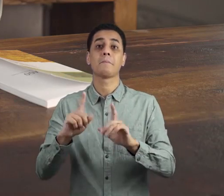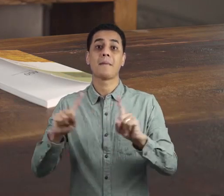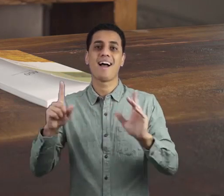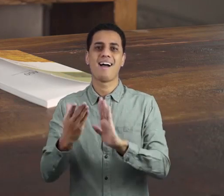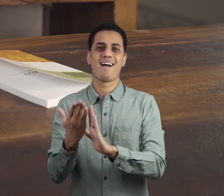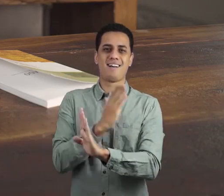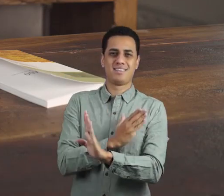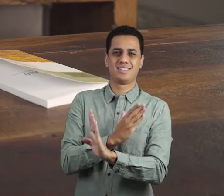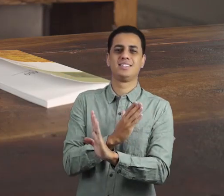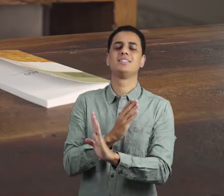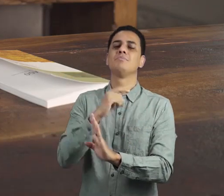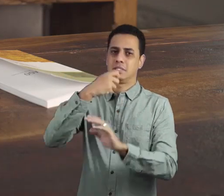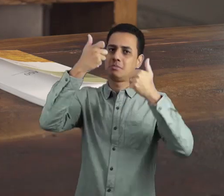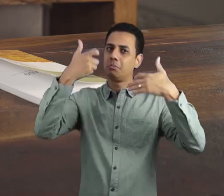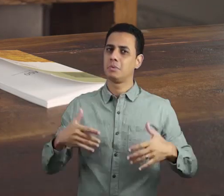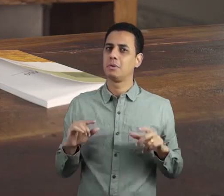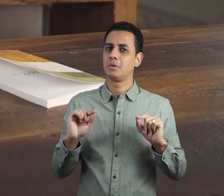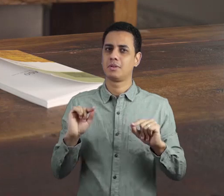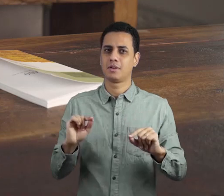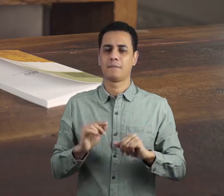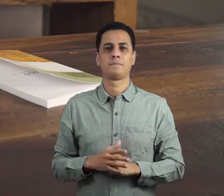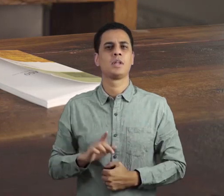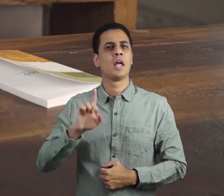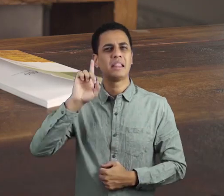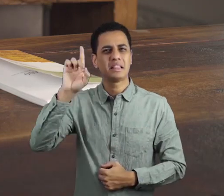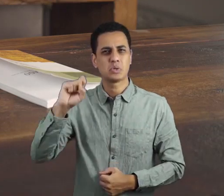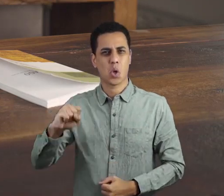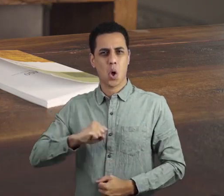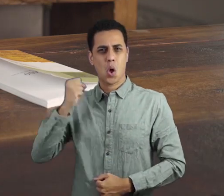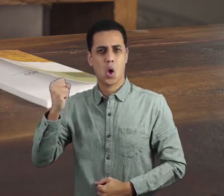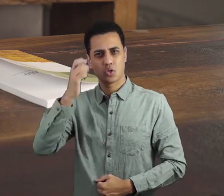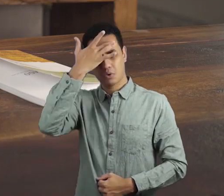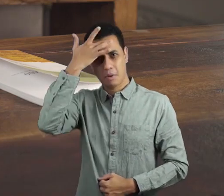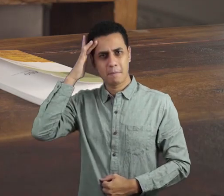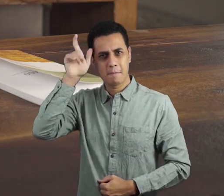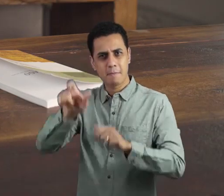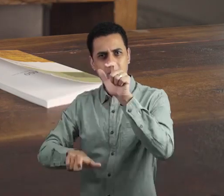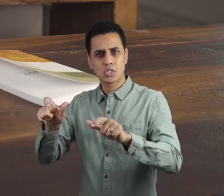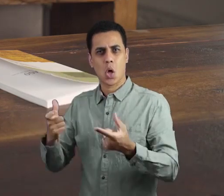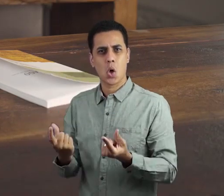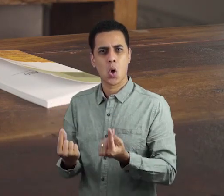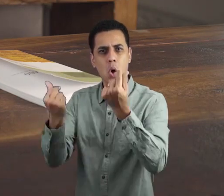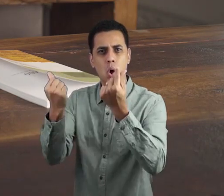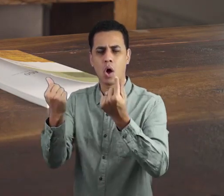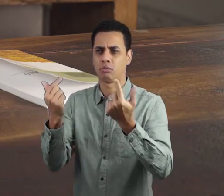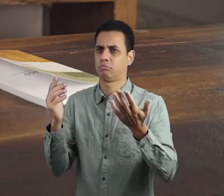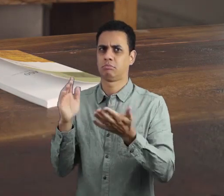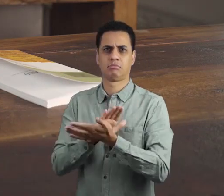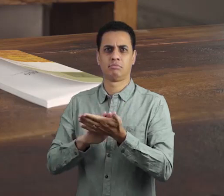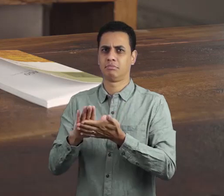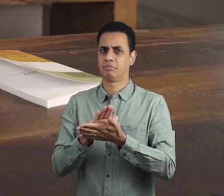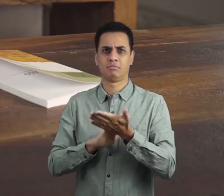preciso, antes de entrar nos versículos, porém, dizer algo muito importante. Deus não tem raiva, Deus não tem